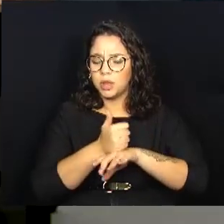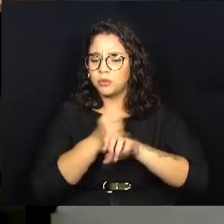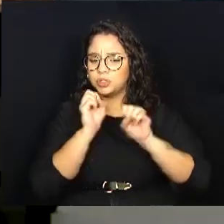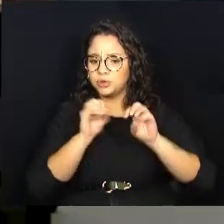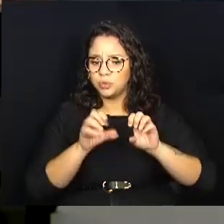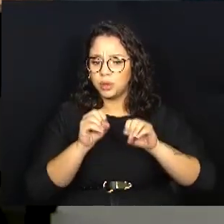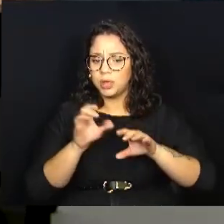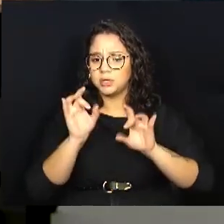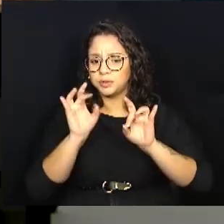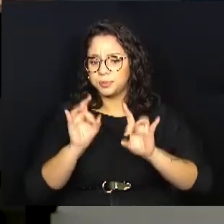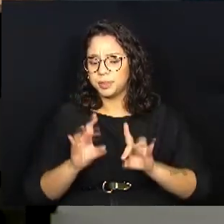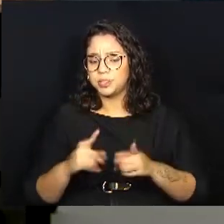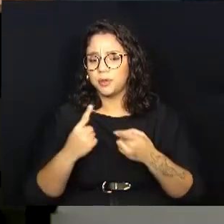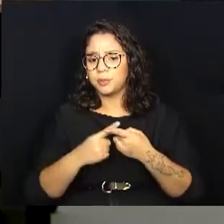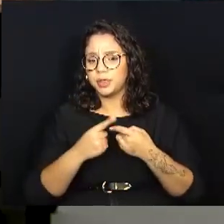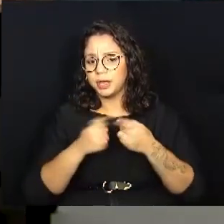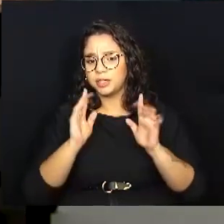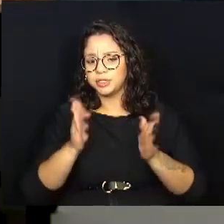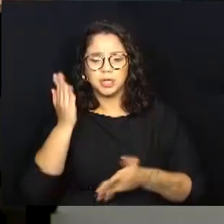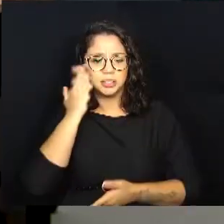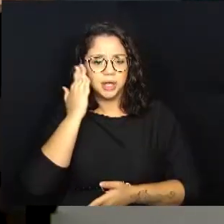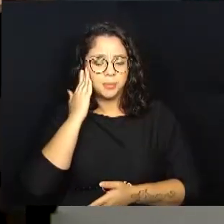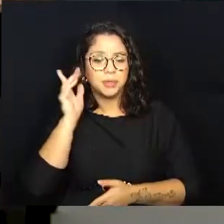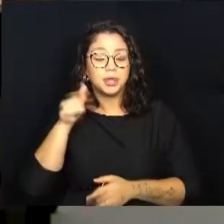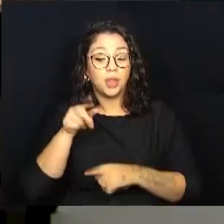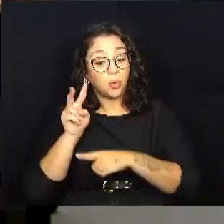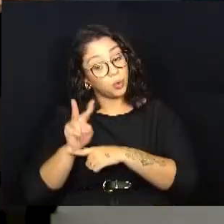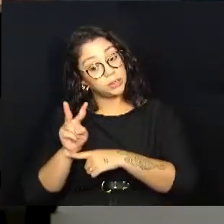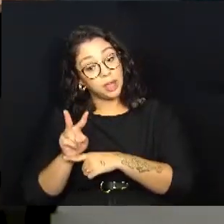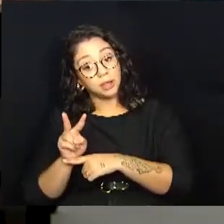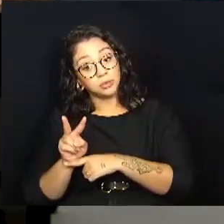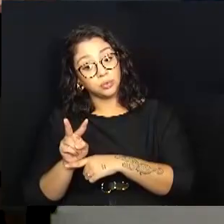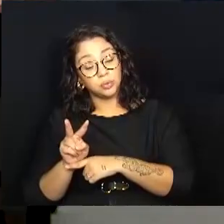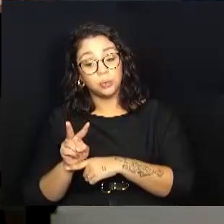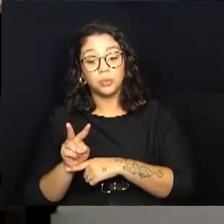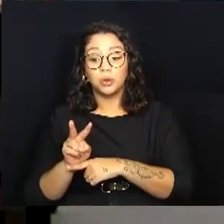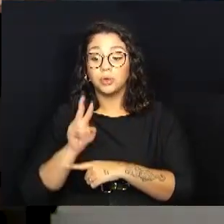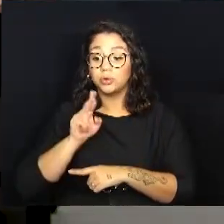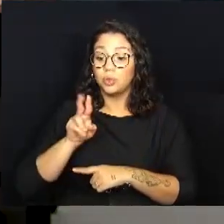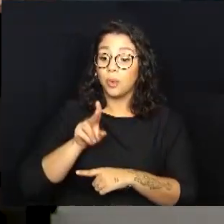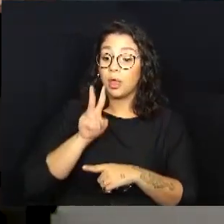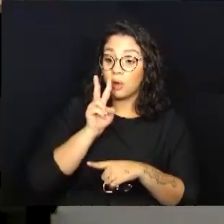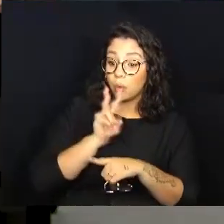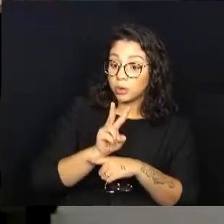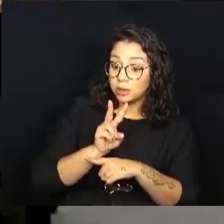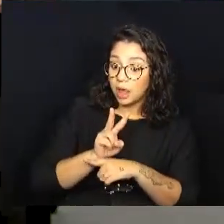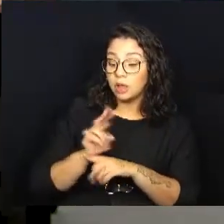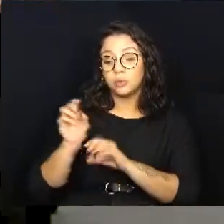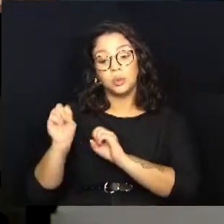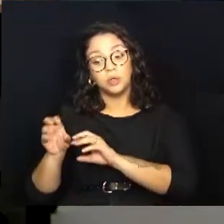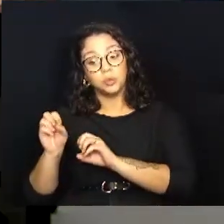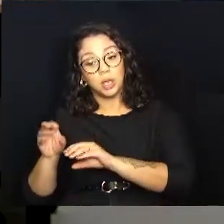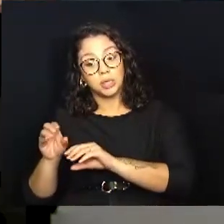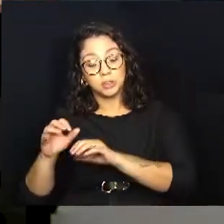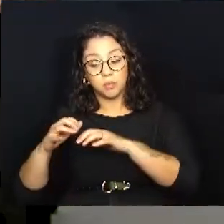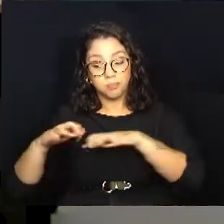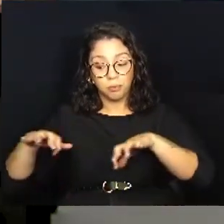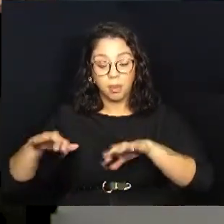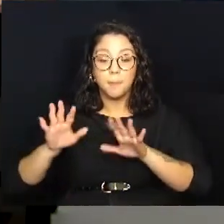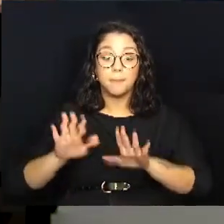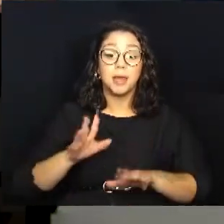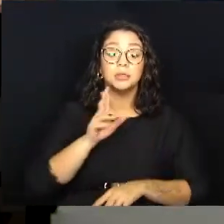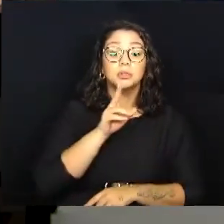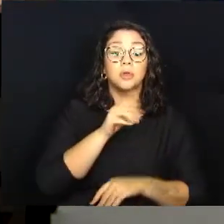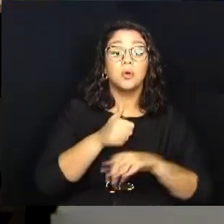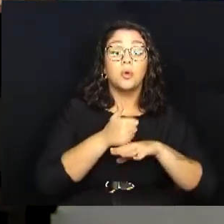os professores de educação especial, porque a gente sabe que tem um serviço que é o do cuidado, e o cuidado não separa cuidado e